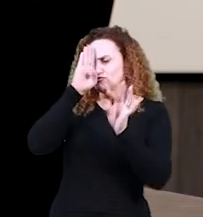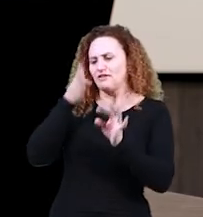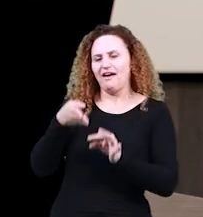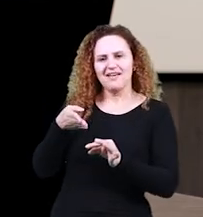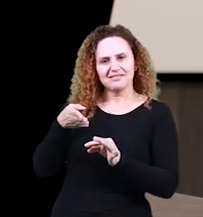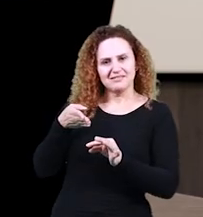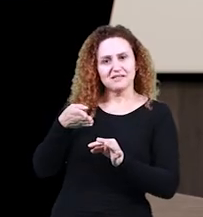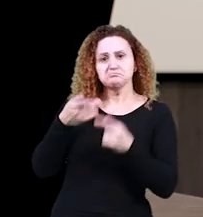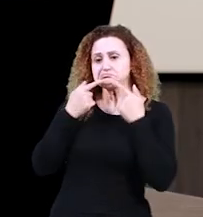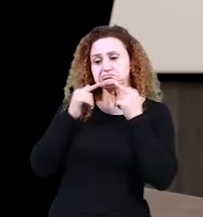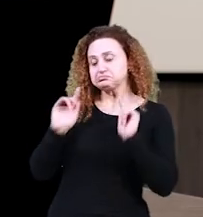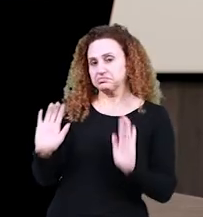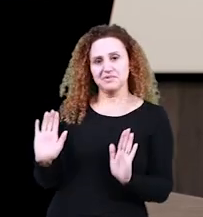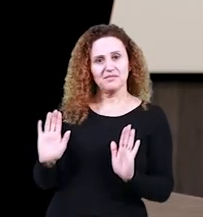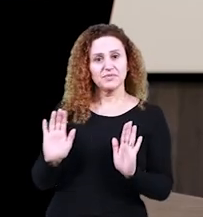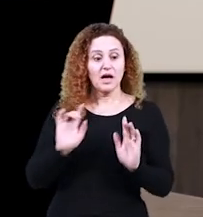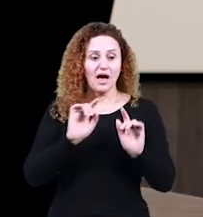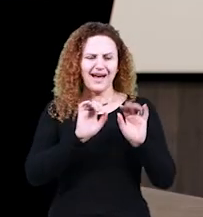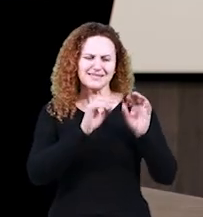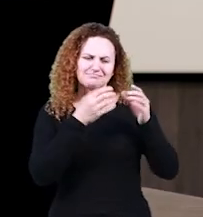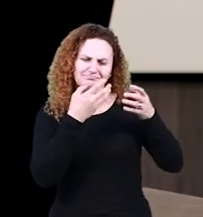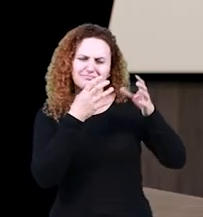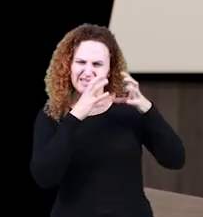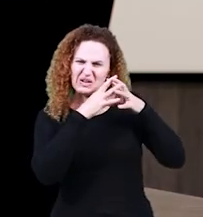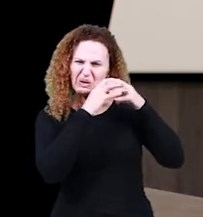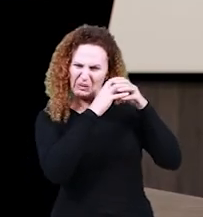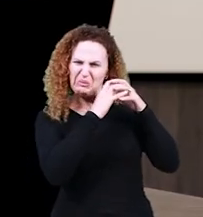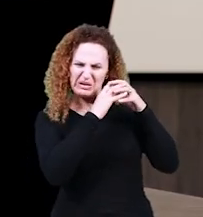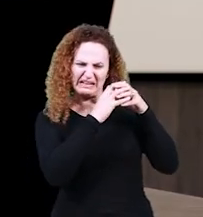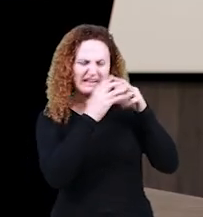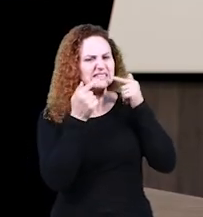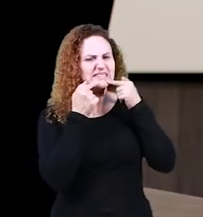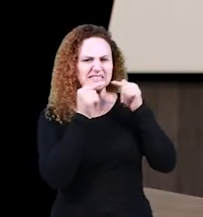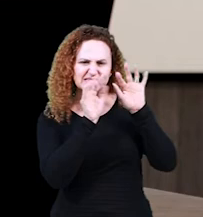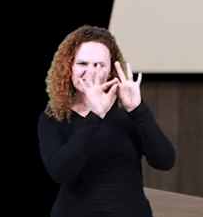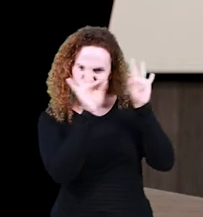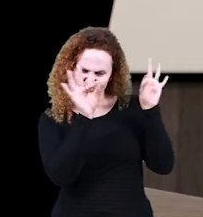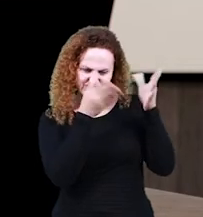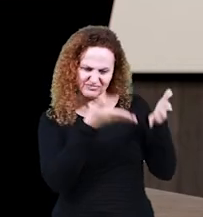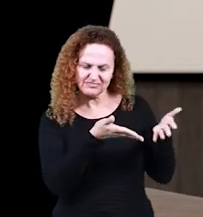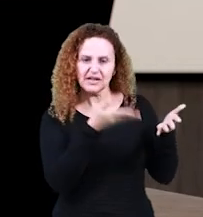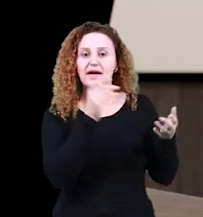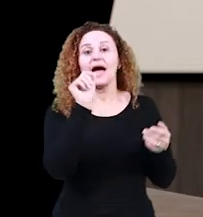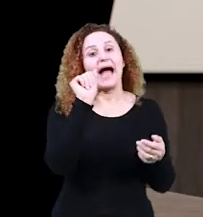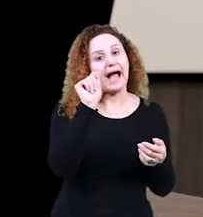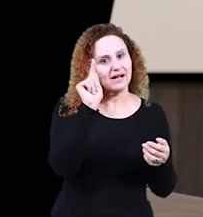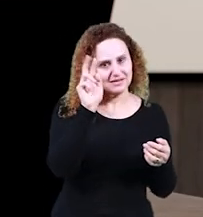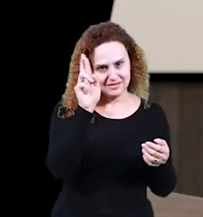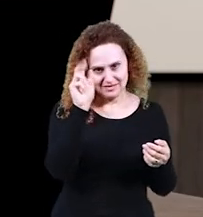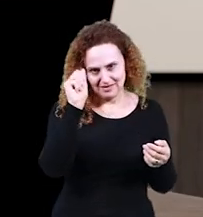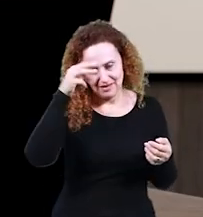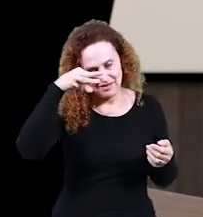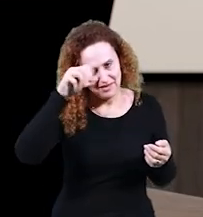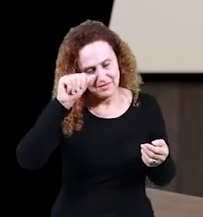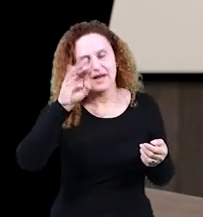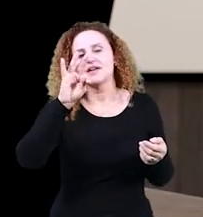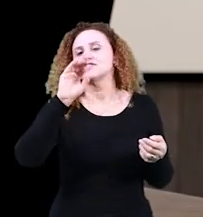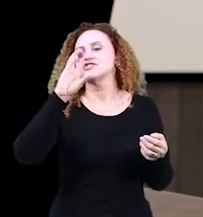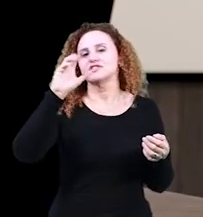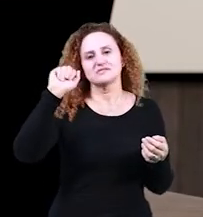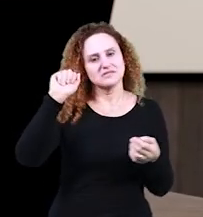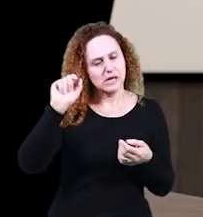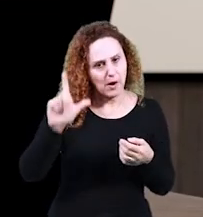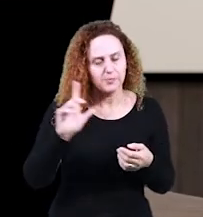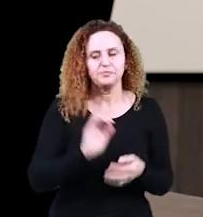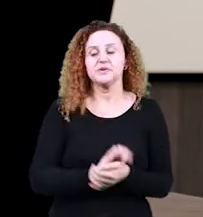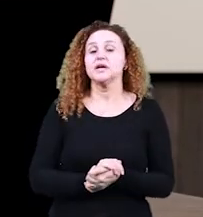gramaticais no estruturalismo o sócio de vida e a linguagem língua e fala né e optar por estudar a língua